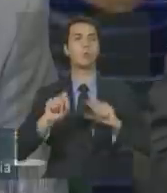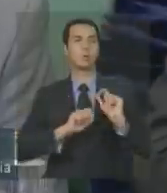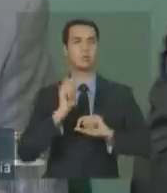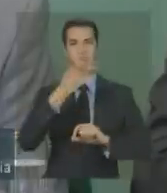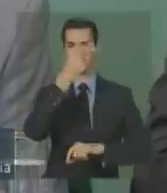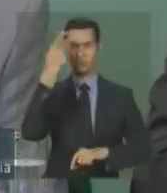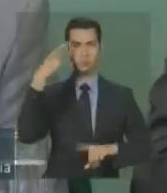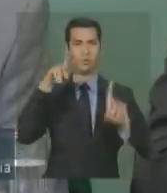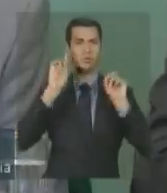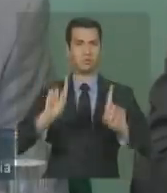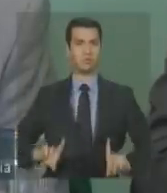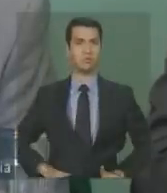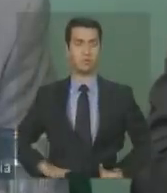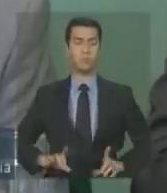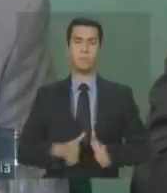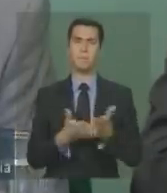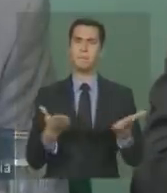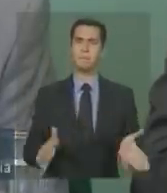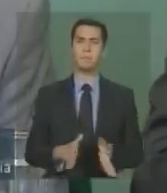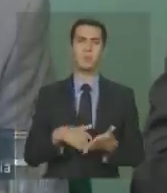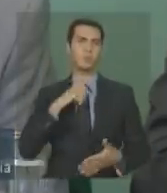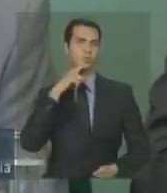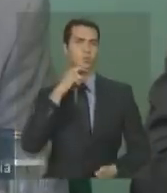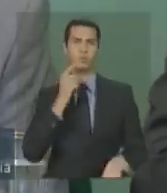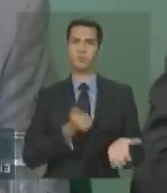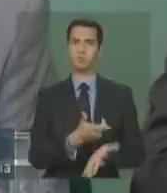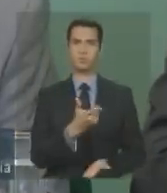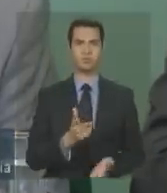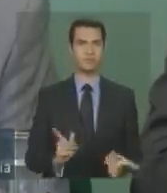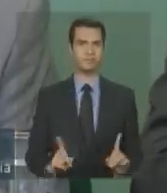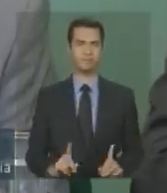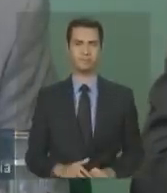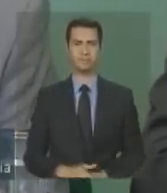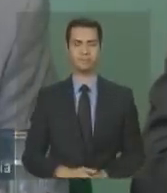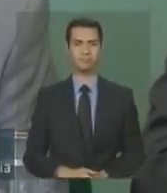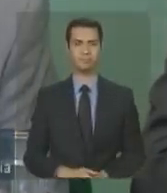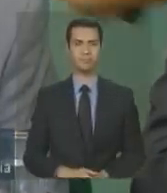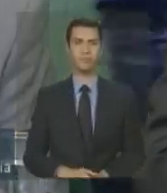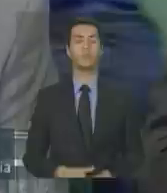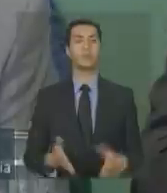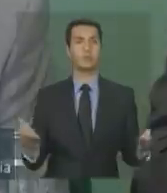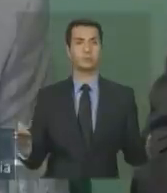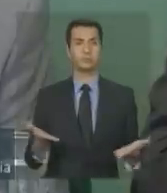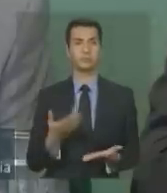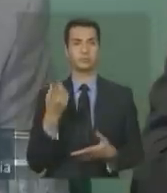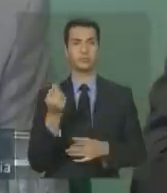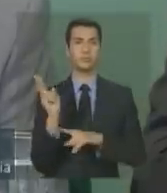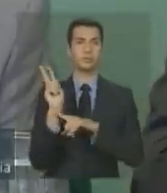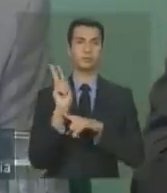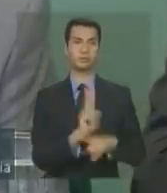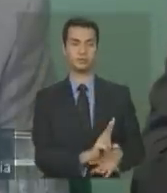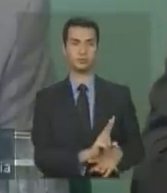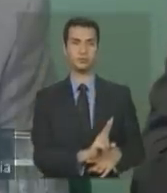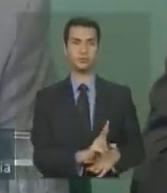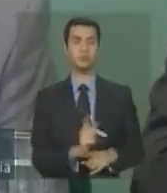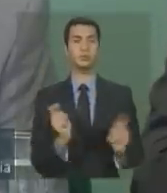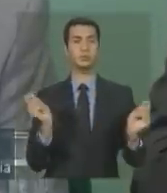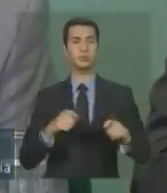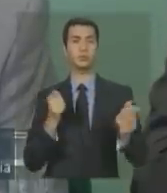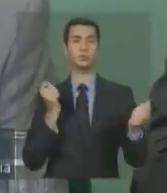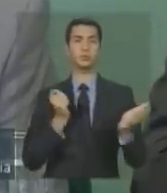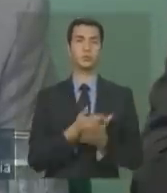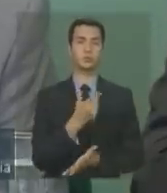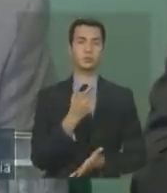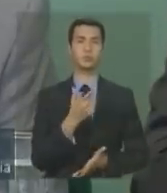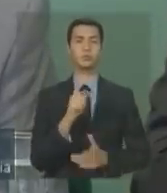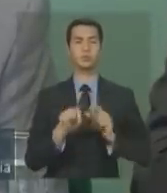sobretudo de baixa renda não tem não tem condições de adquirir eh esse crédito ele também dará muito mais condições de comprar no momento em que